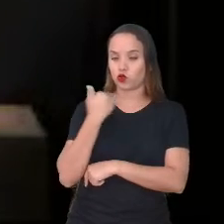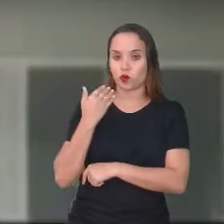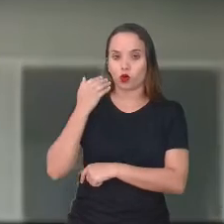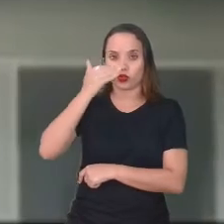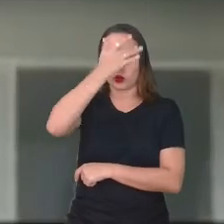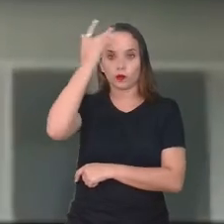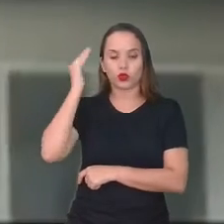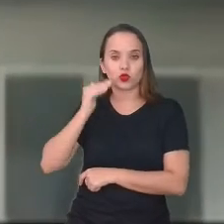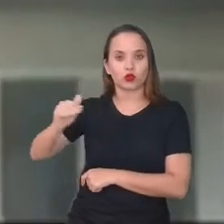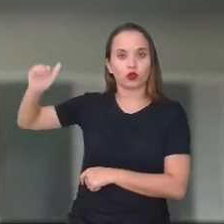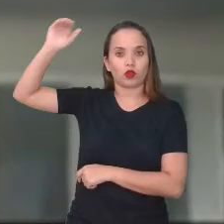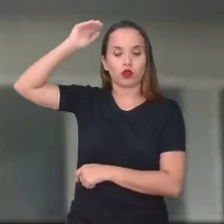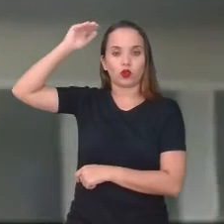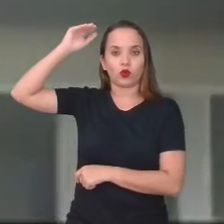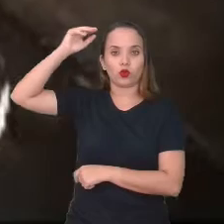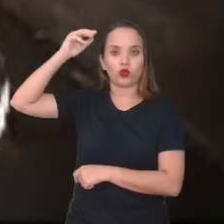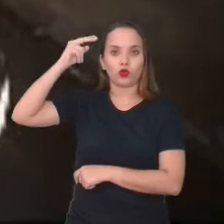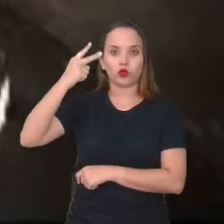homens.